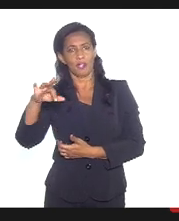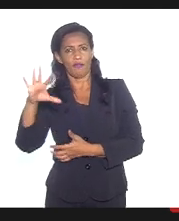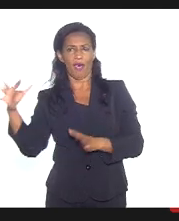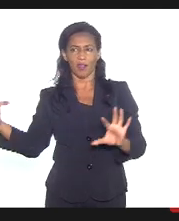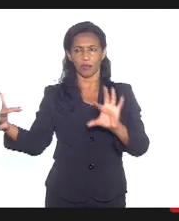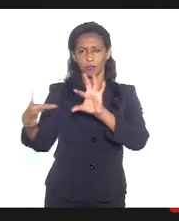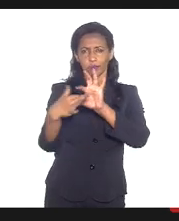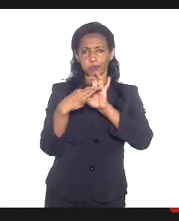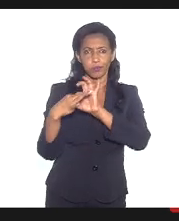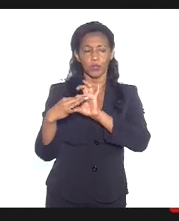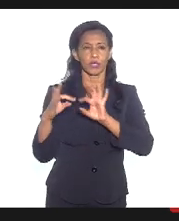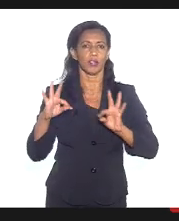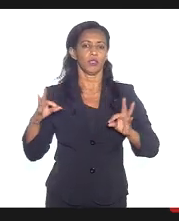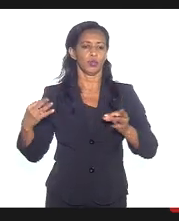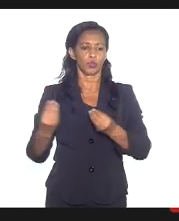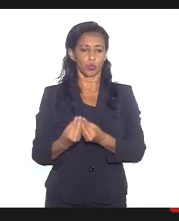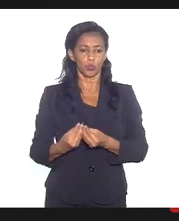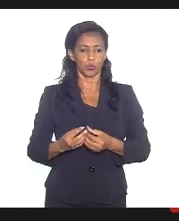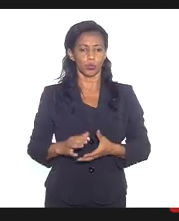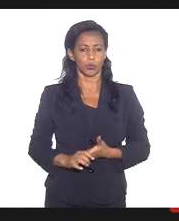tudo isso e ter, vamos dizer assim,